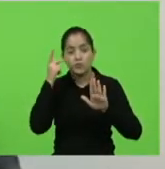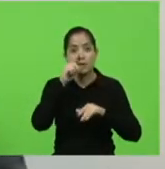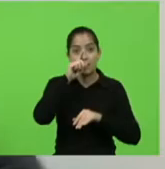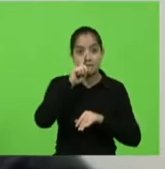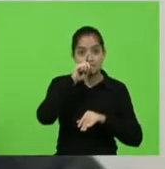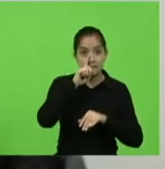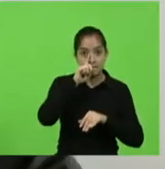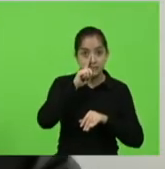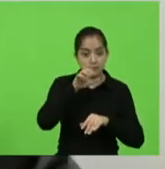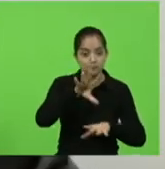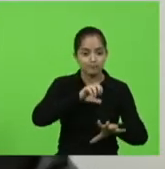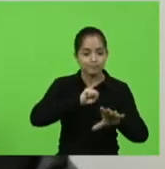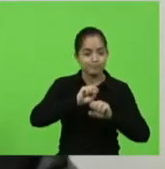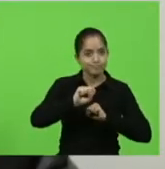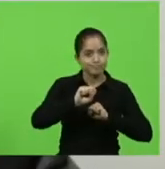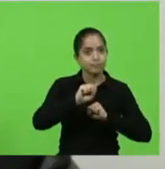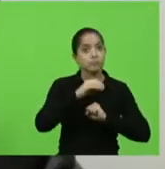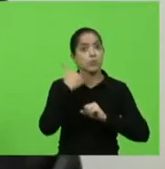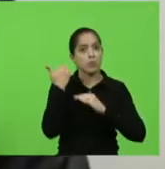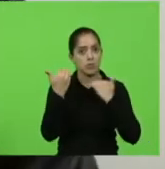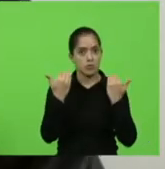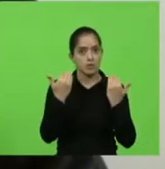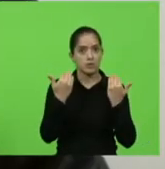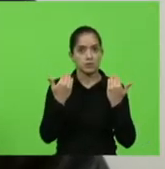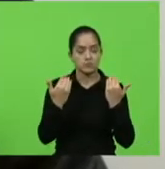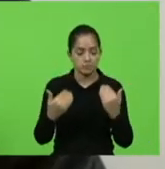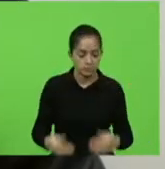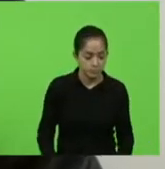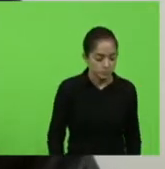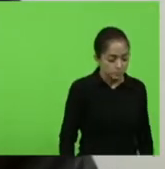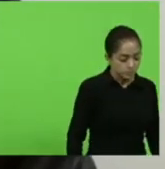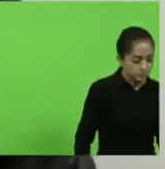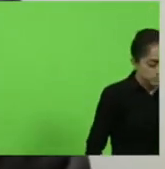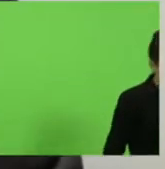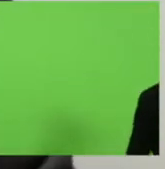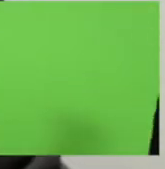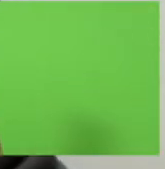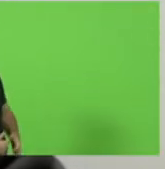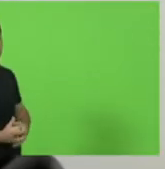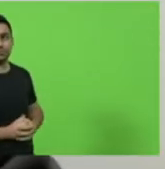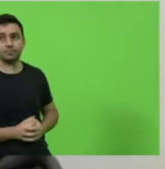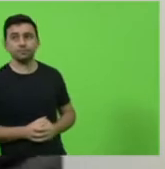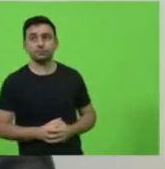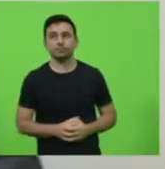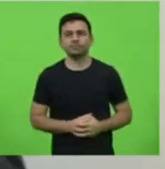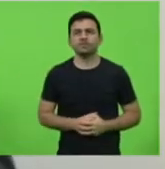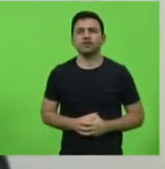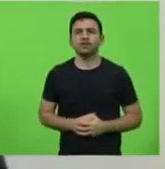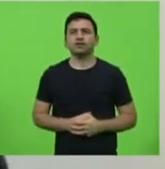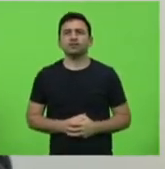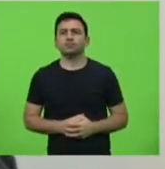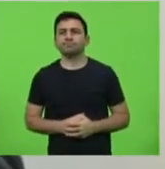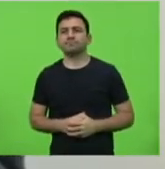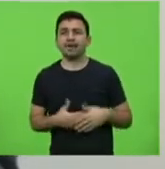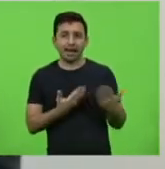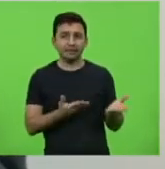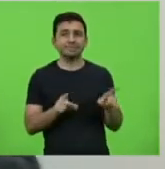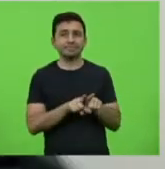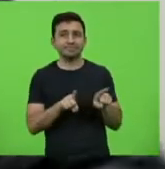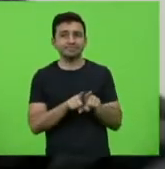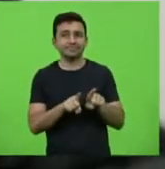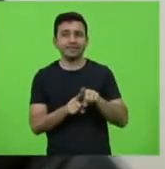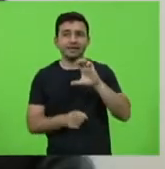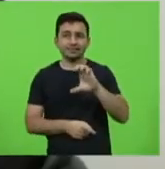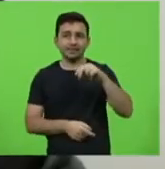de contaminação e morte, né? E aqui é de se destacar também que a própria CNBB, que é a Conferência Nacional